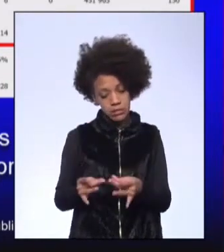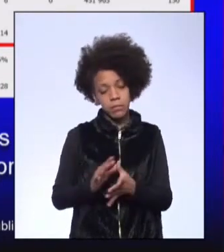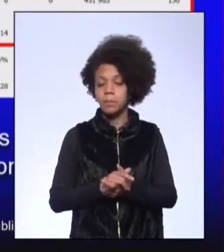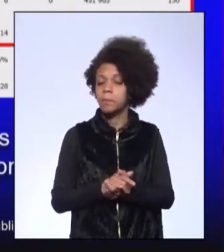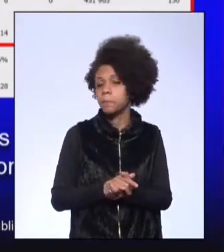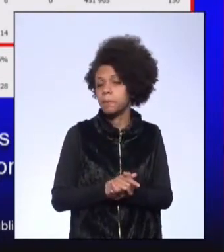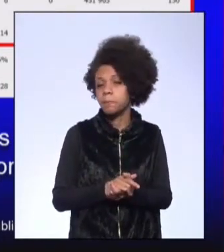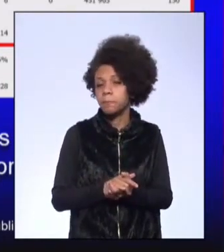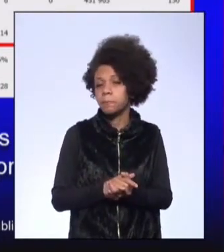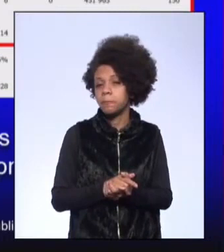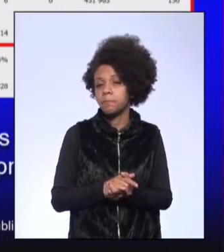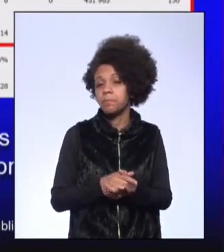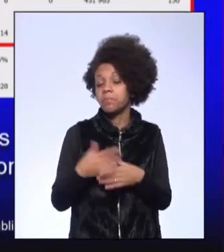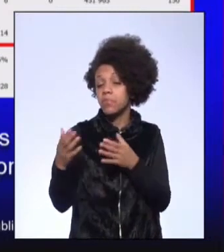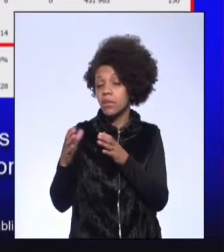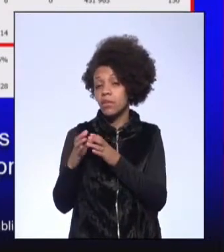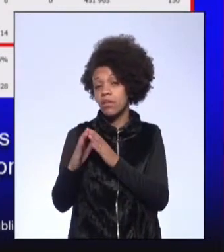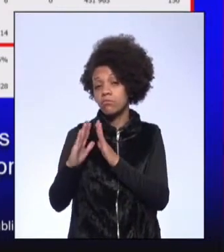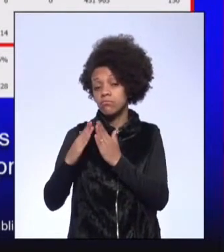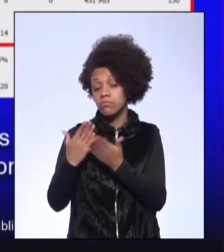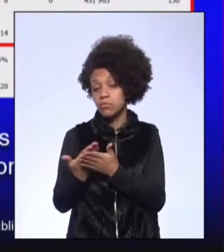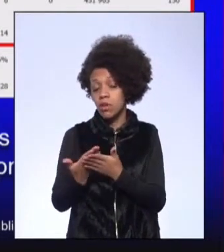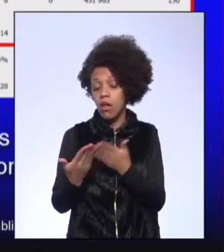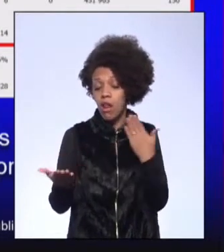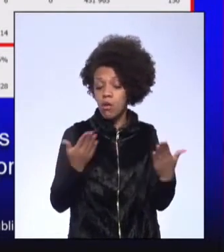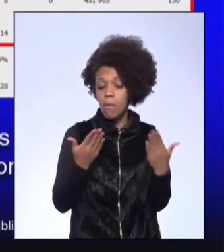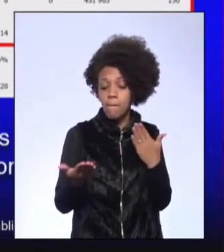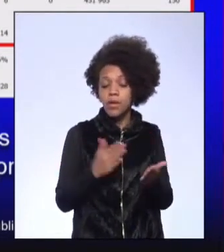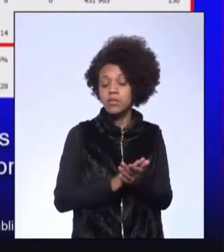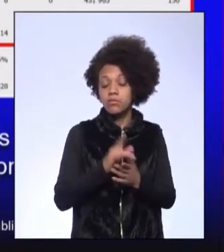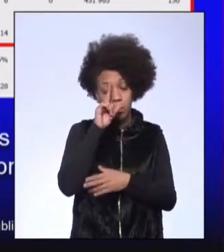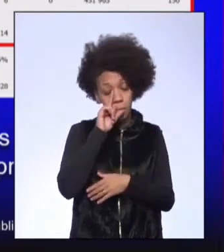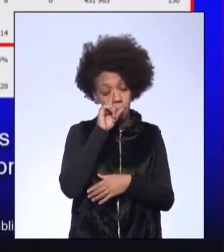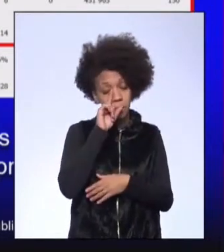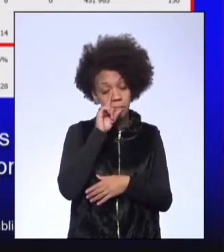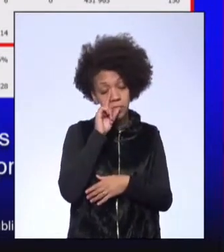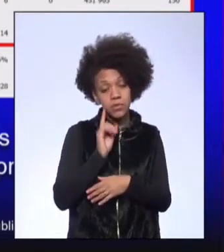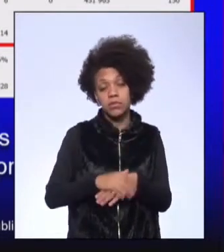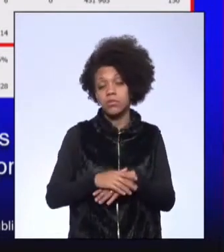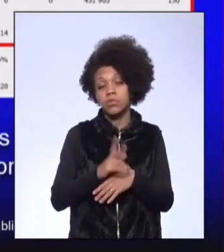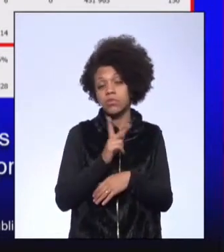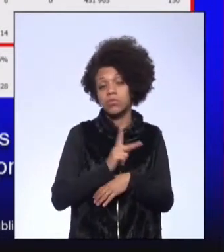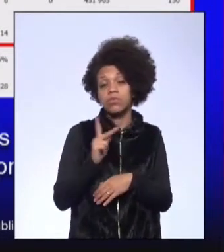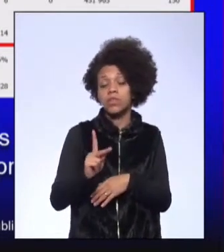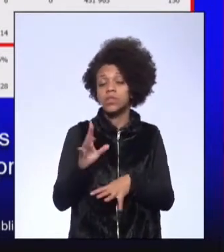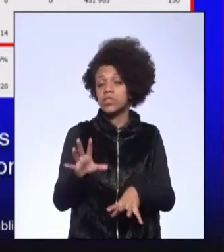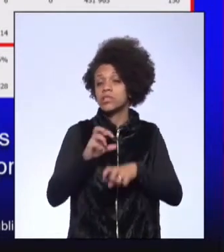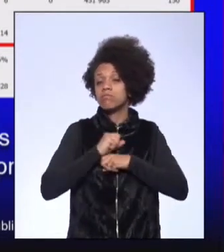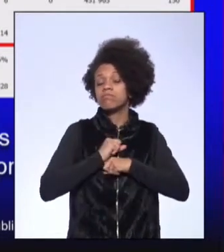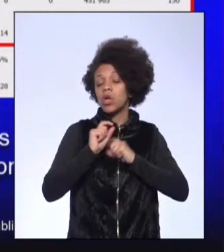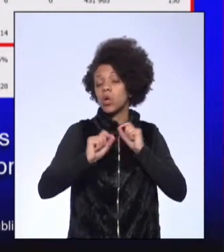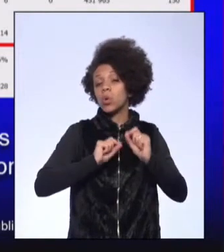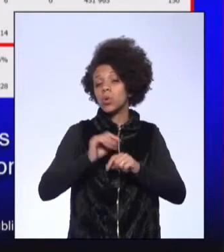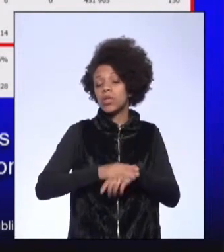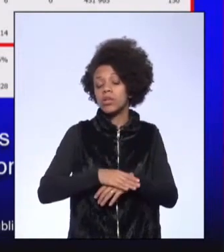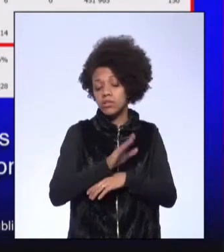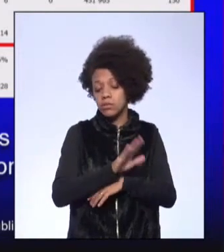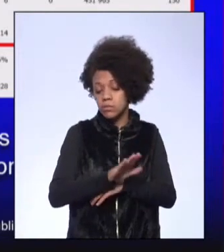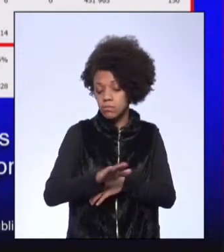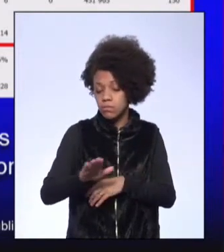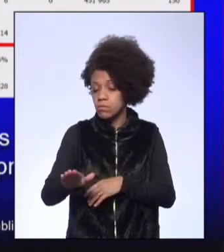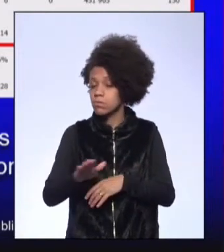aí nas escolas. Eles compararam o risco dos professores se infectarem com indivíduos